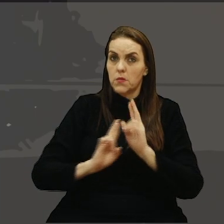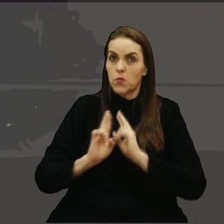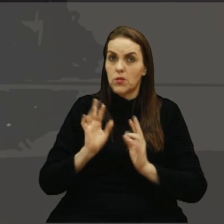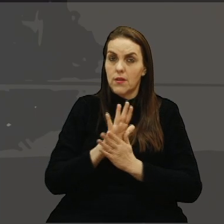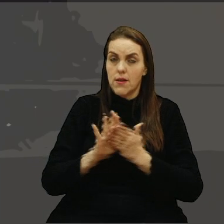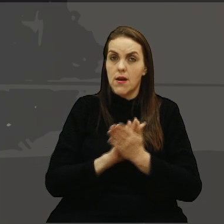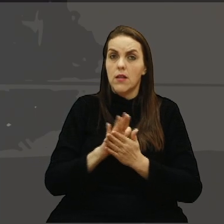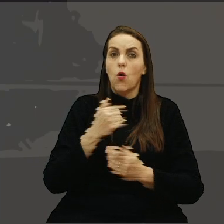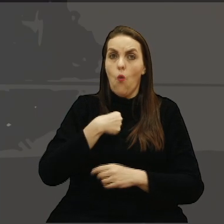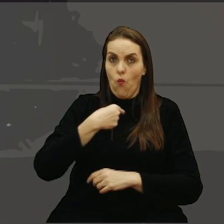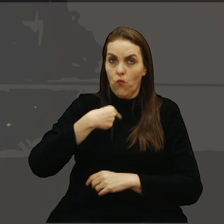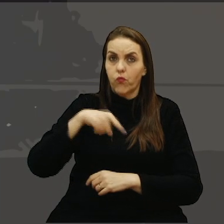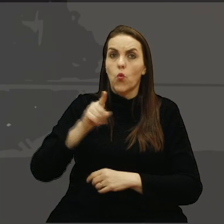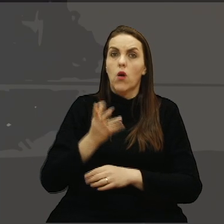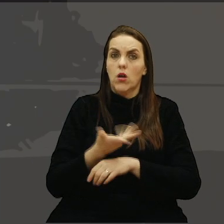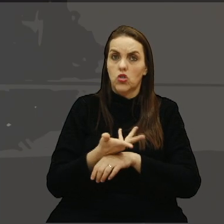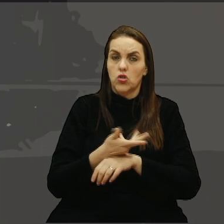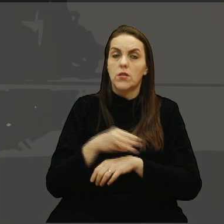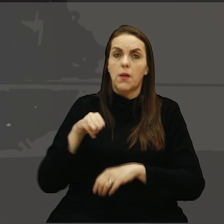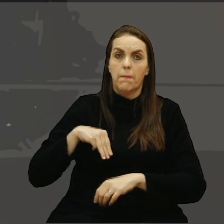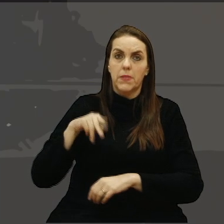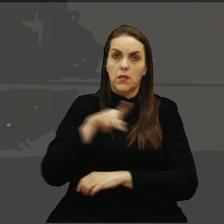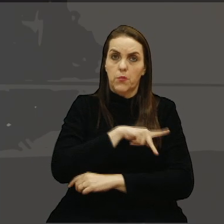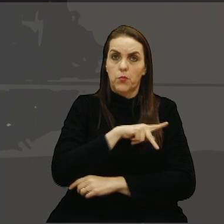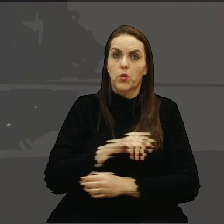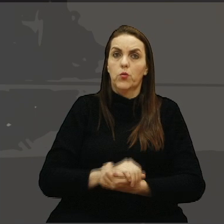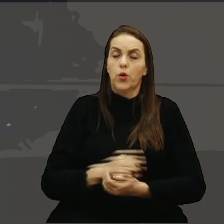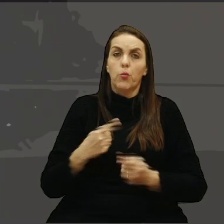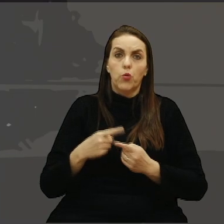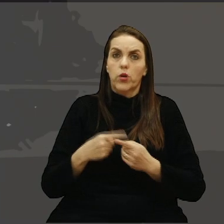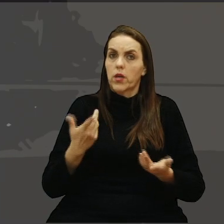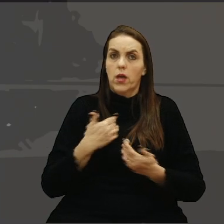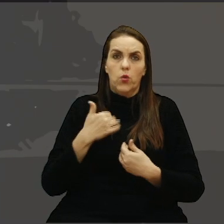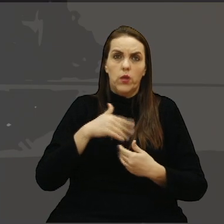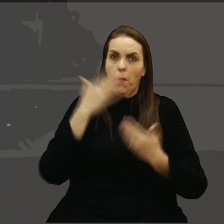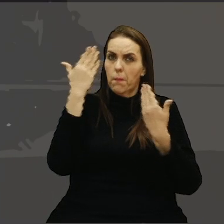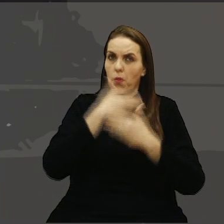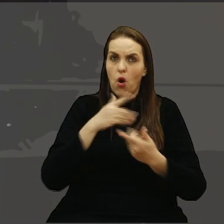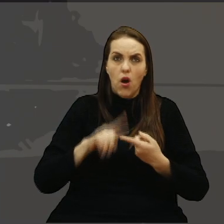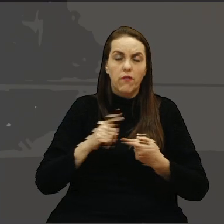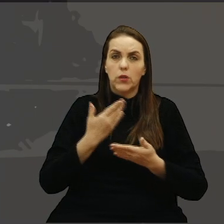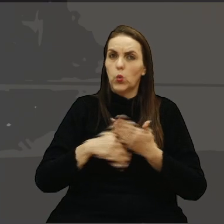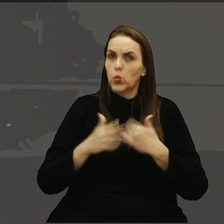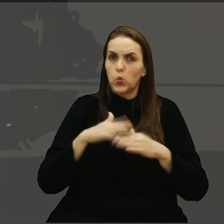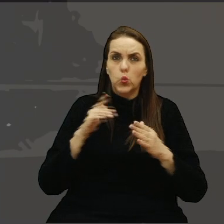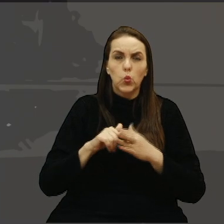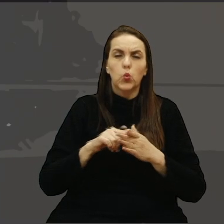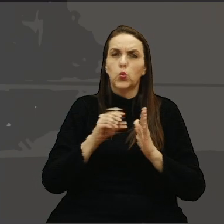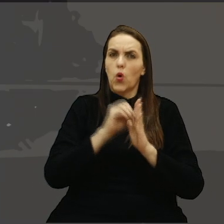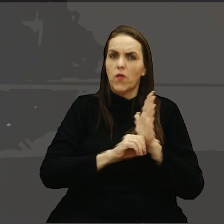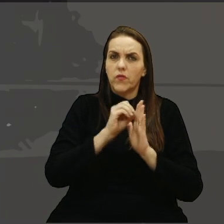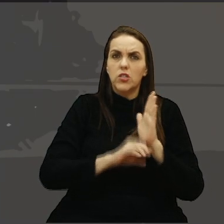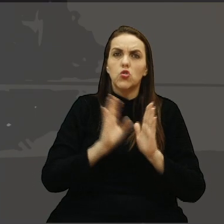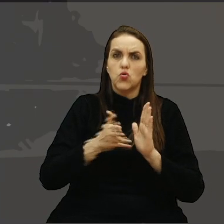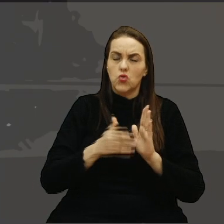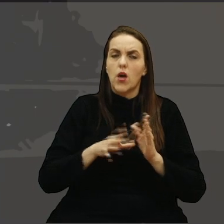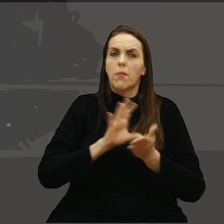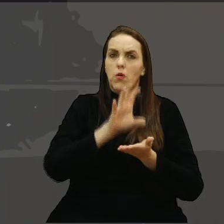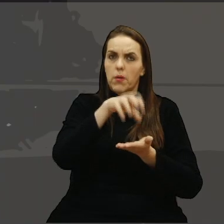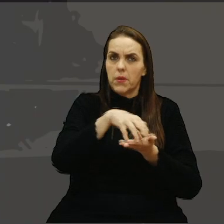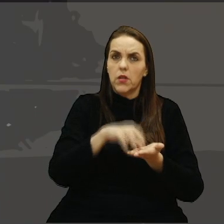sim ajuizar no Ministério Público. Porque eu tenho as provas, tenho tudo, os ofícios que eu fiz no meu gabinete